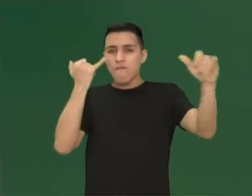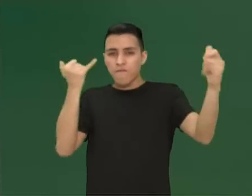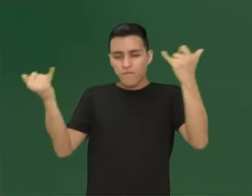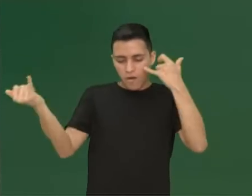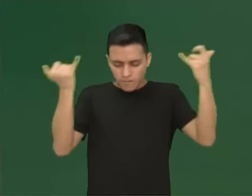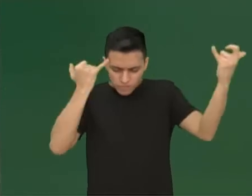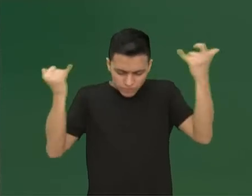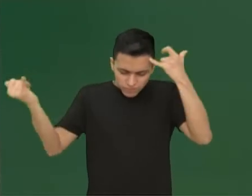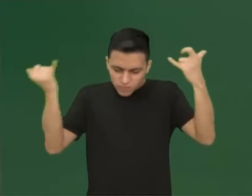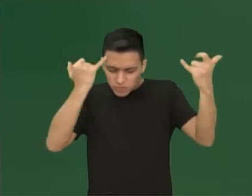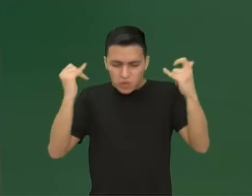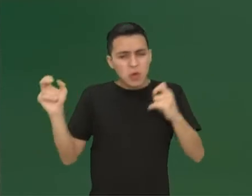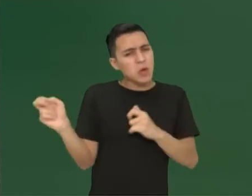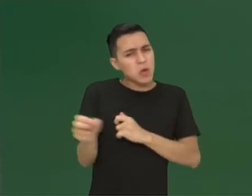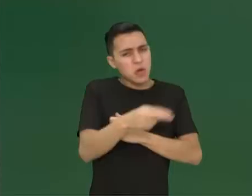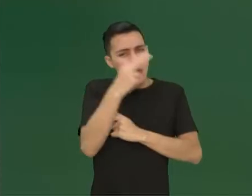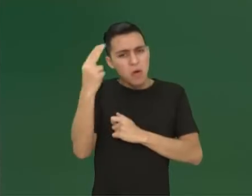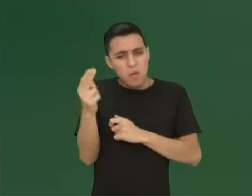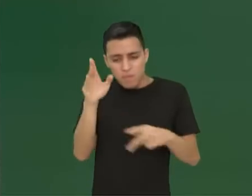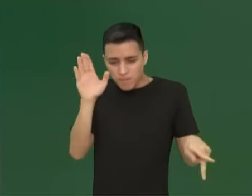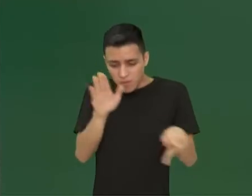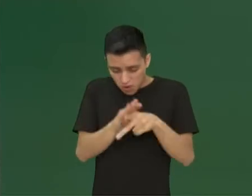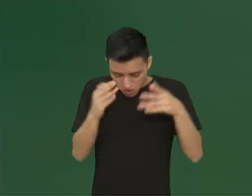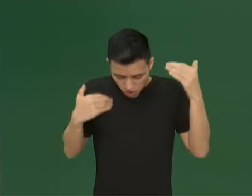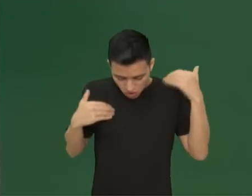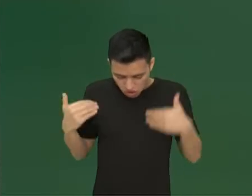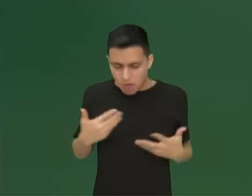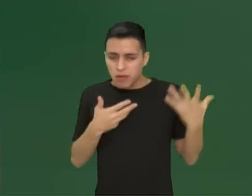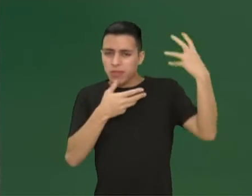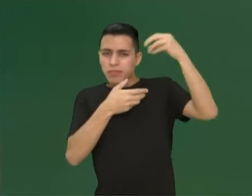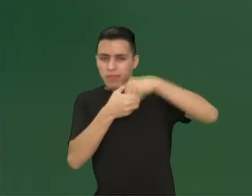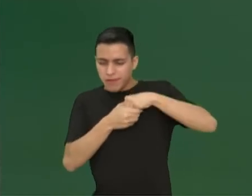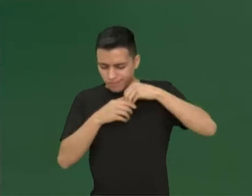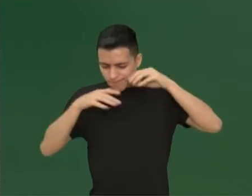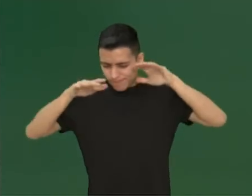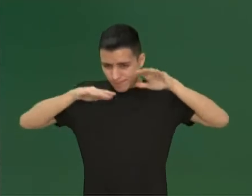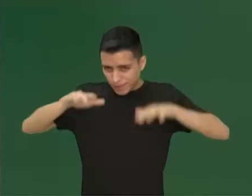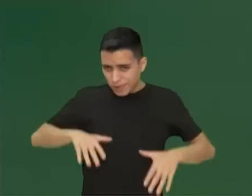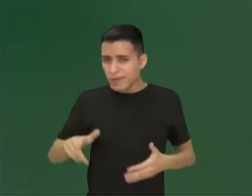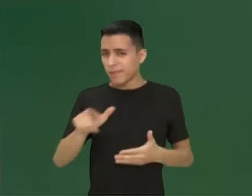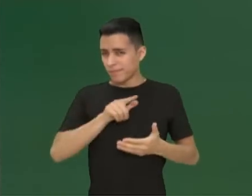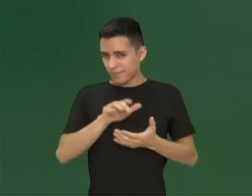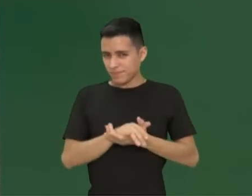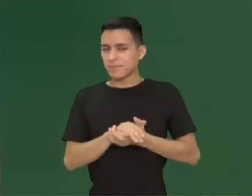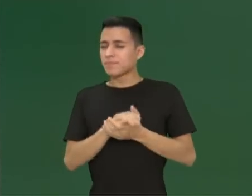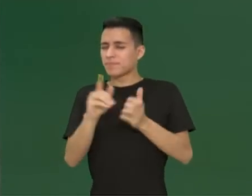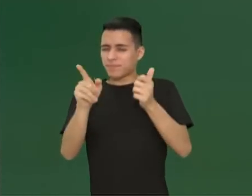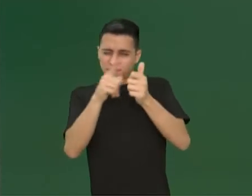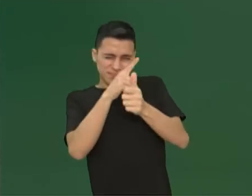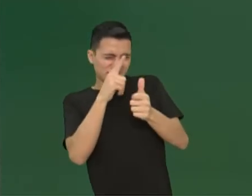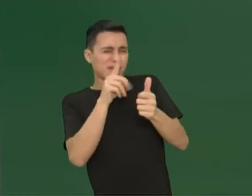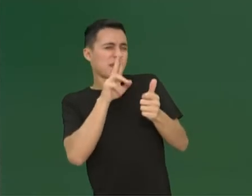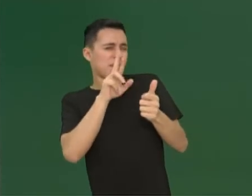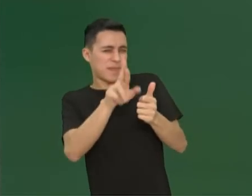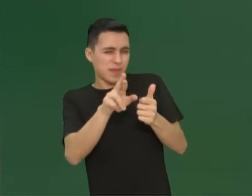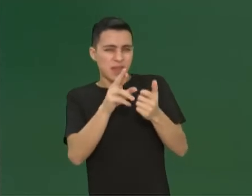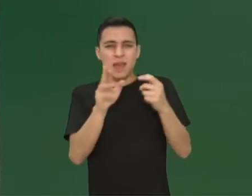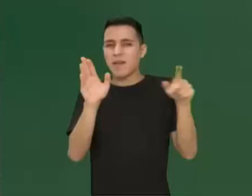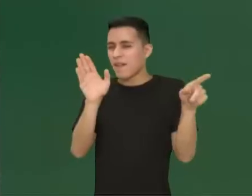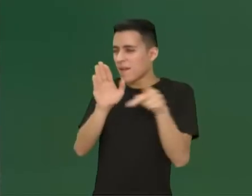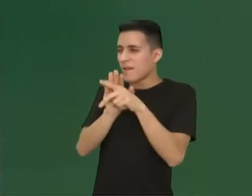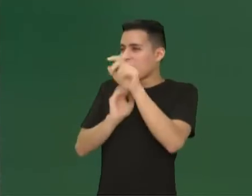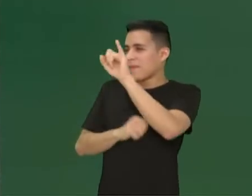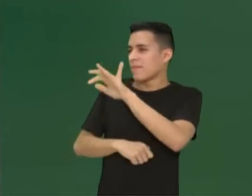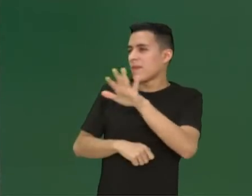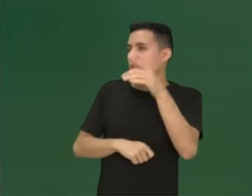para você? Ou algumas coisas no seu corpo estão acontecendo? Então vamos responder esta pergunta com a própria